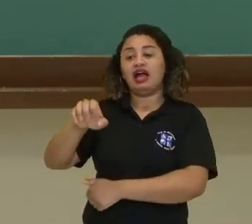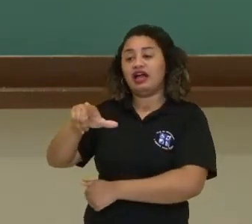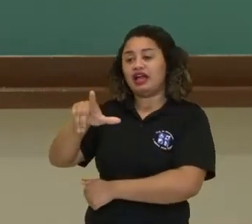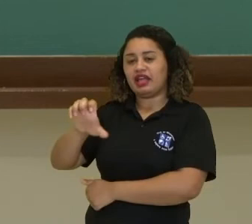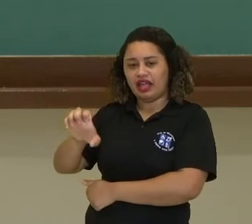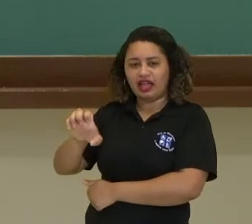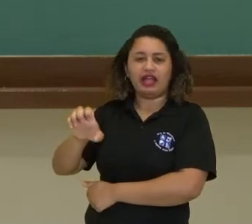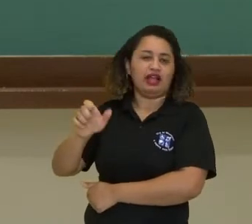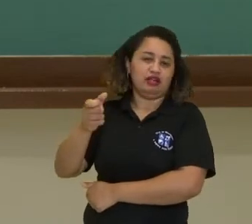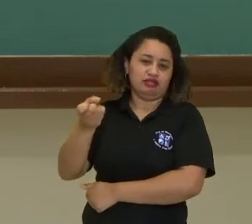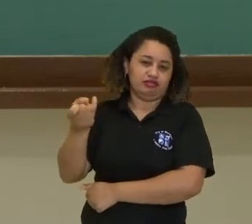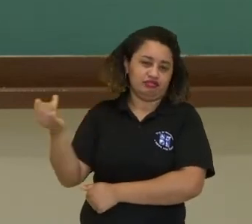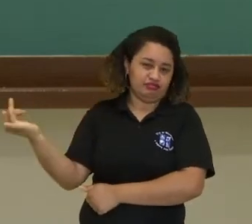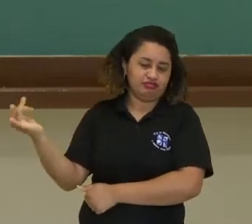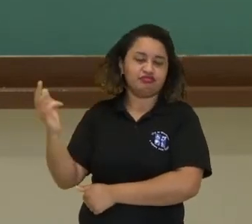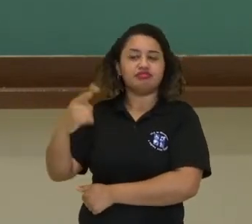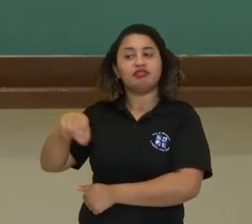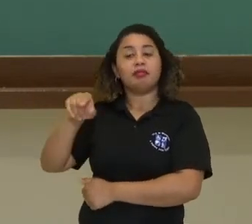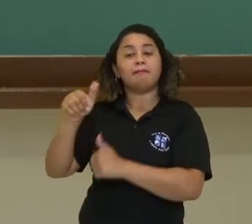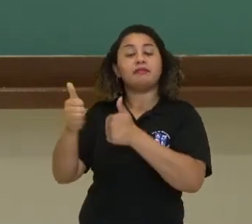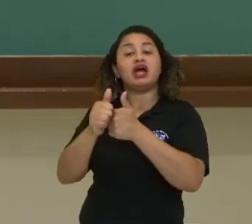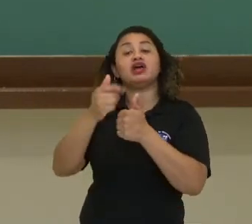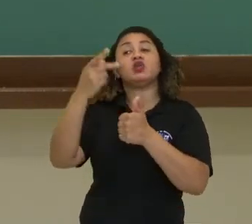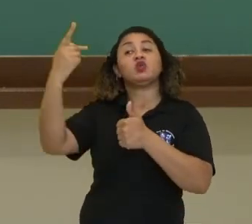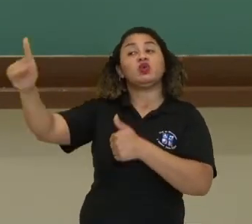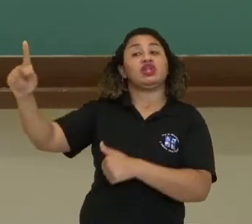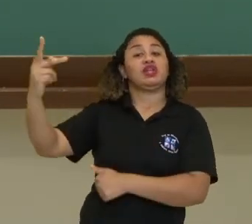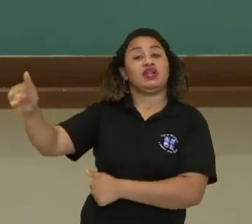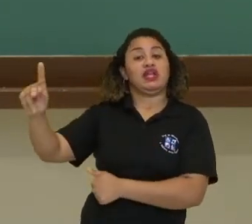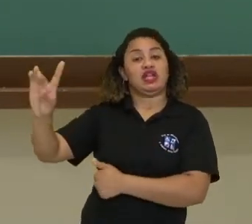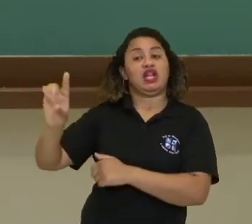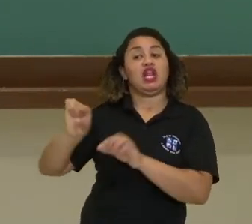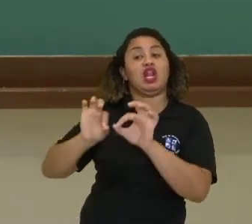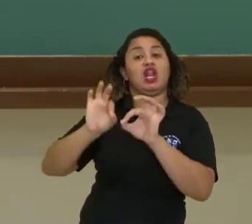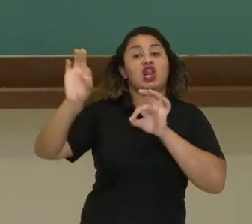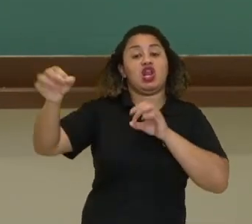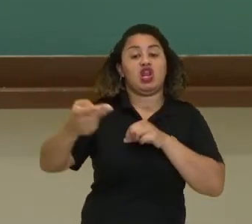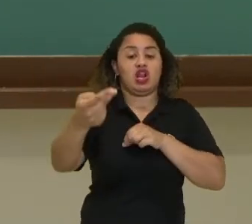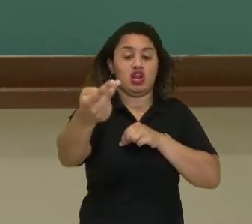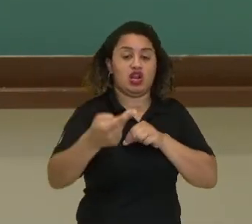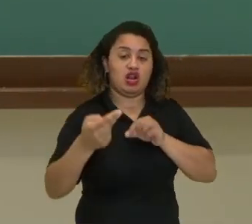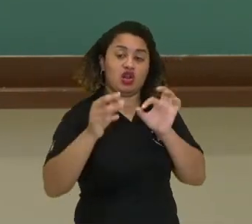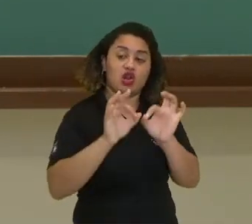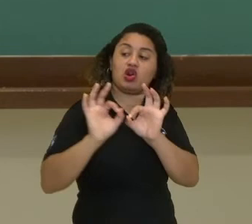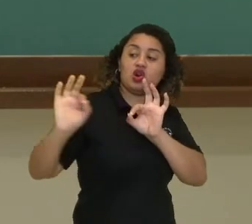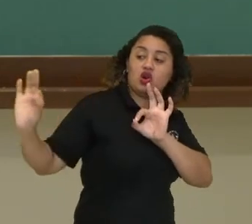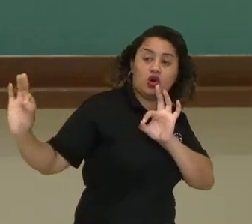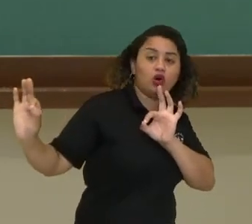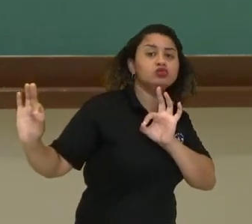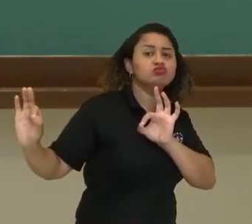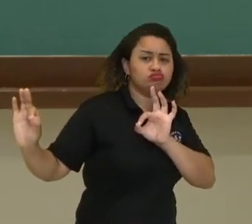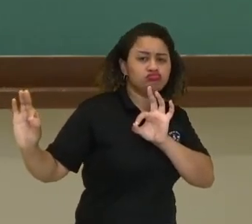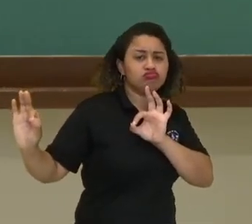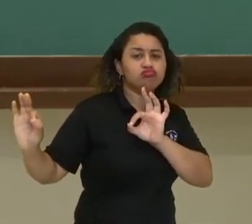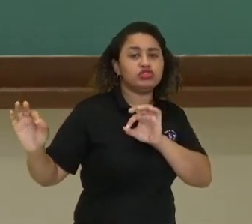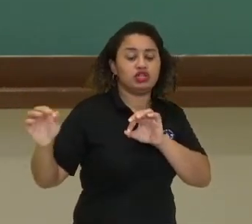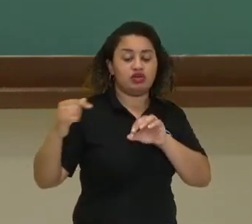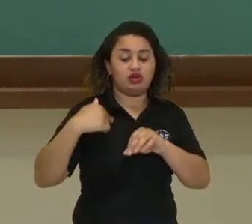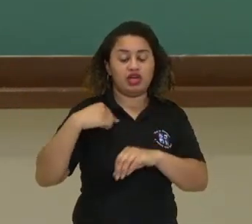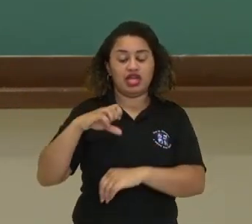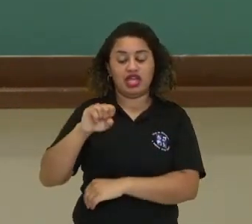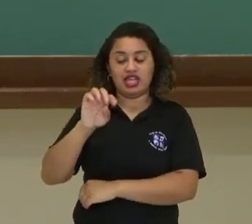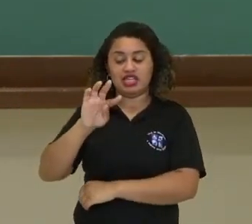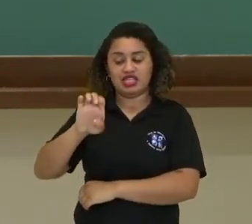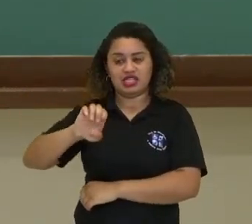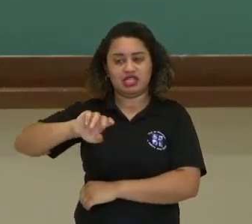aquela, naquele, naquela, está perto de ele, que é a terceira pessoa. Então, ó, este,